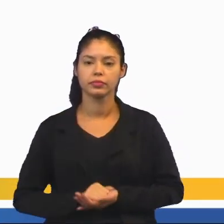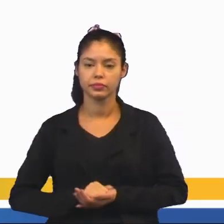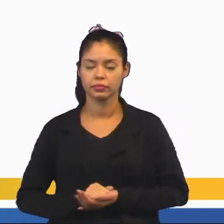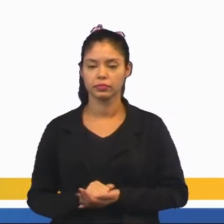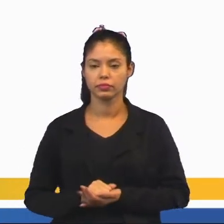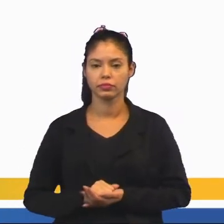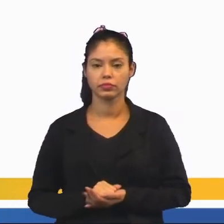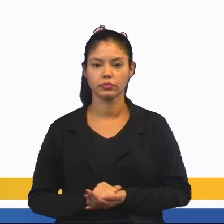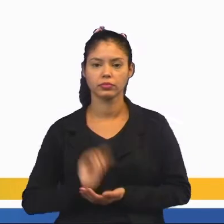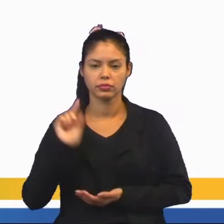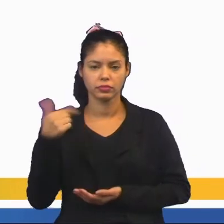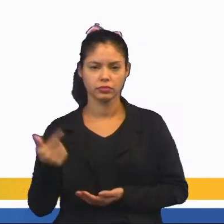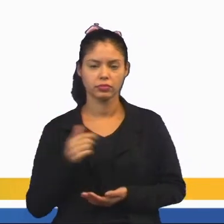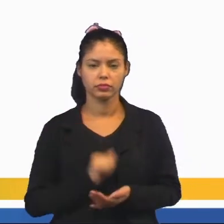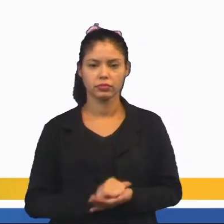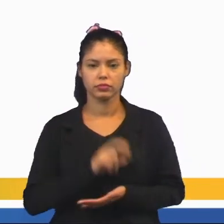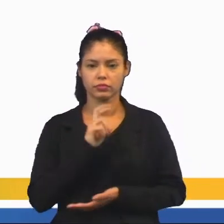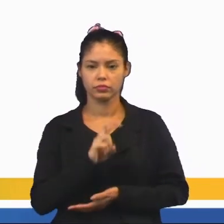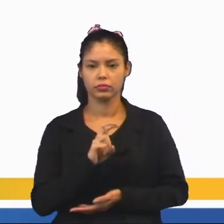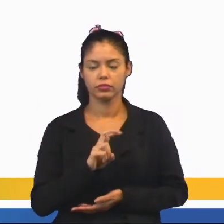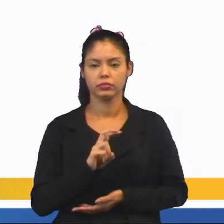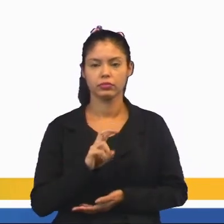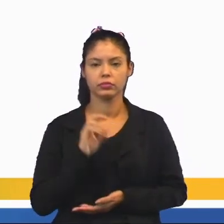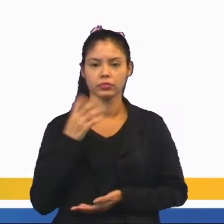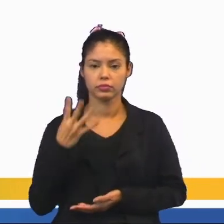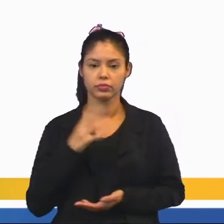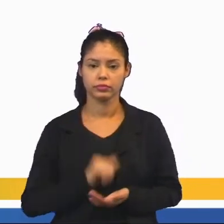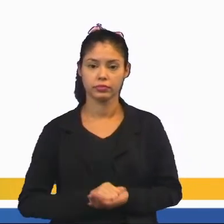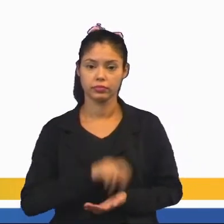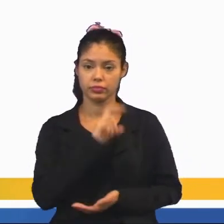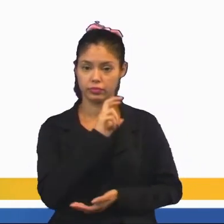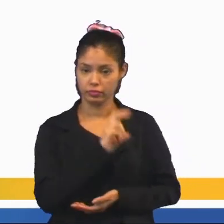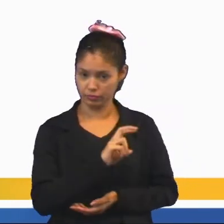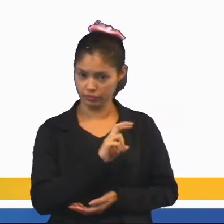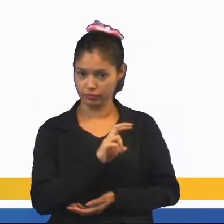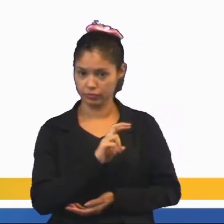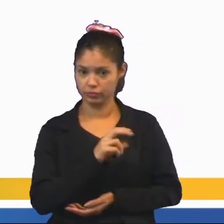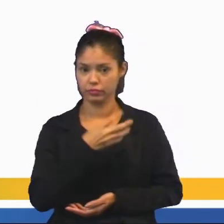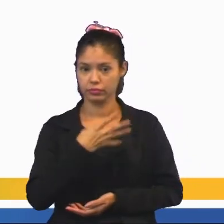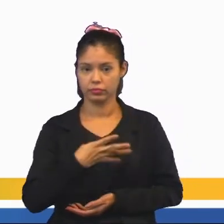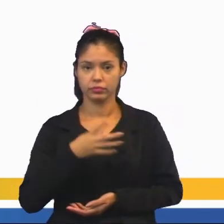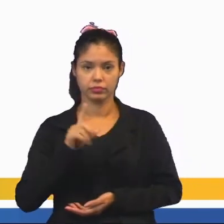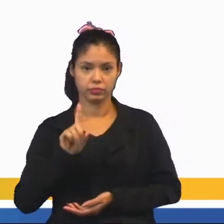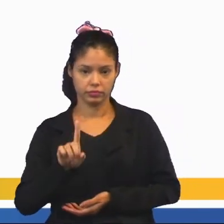534. Depois o 5 com o 4. Deu para formar